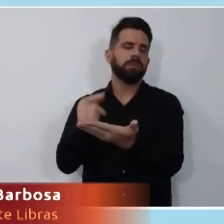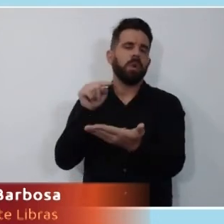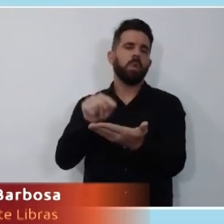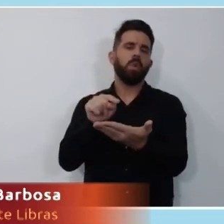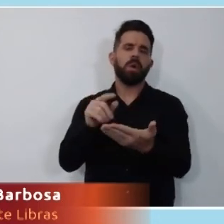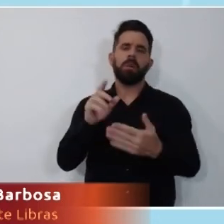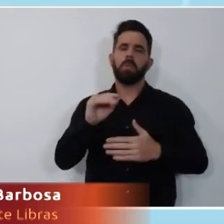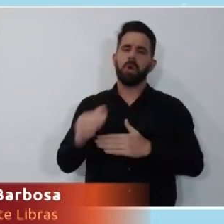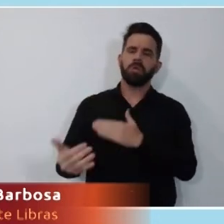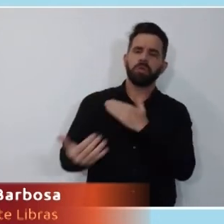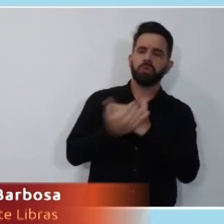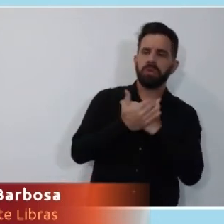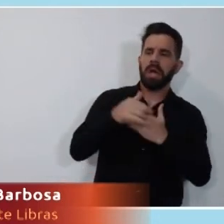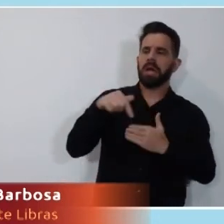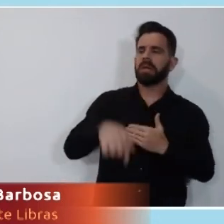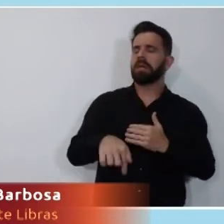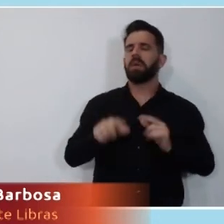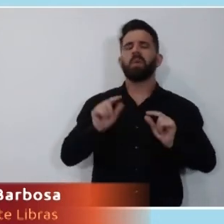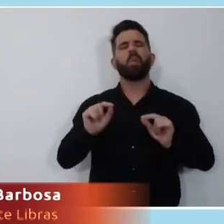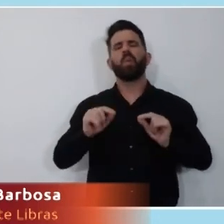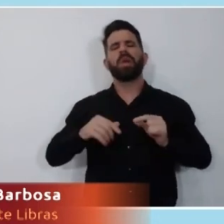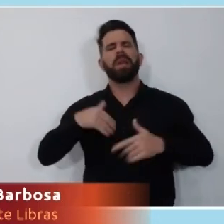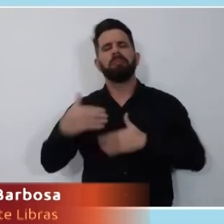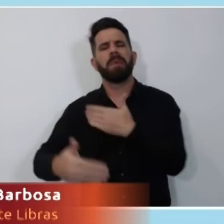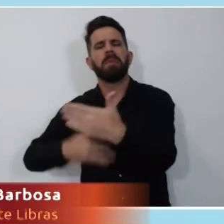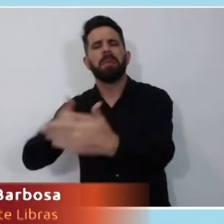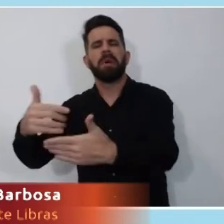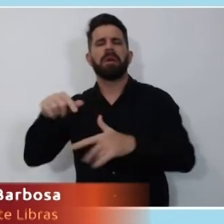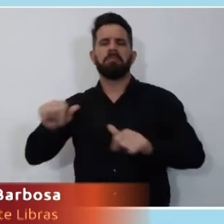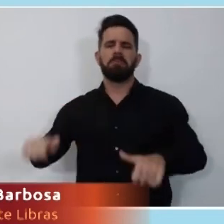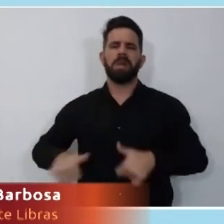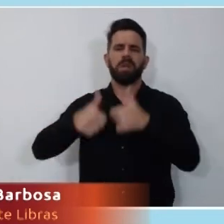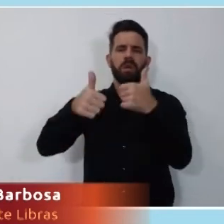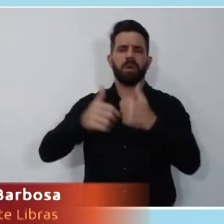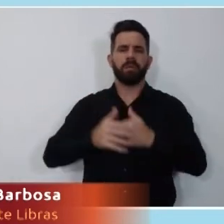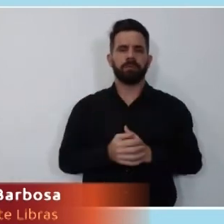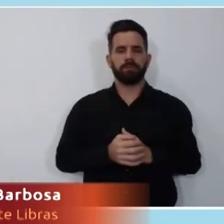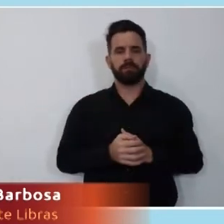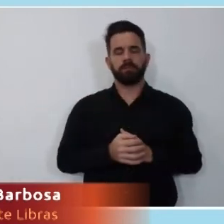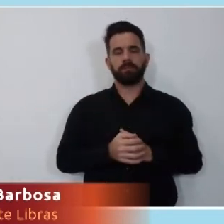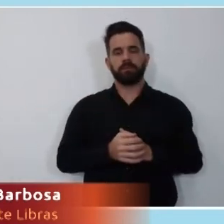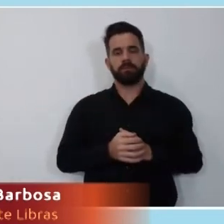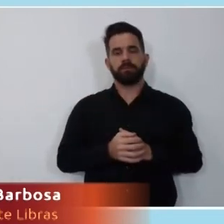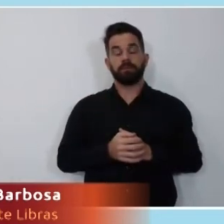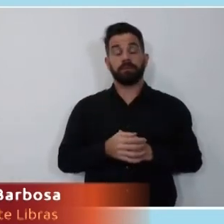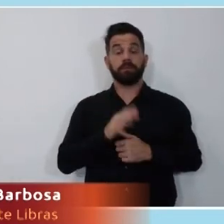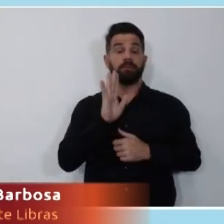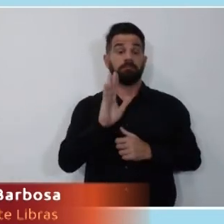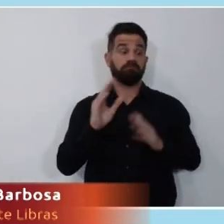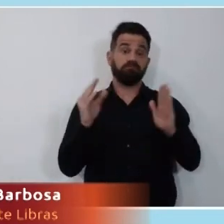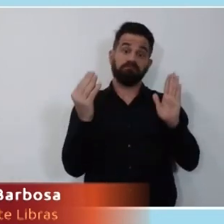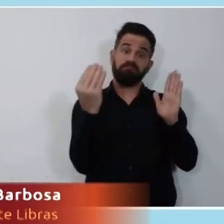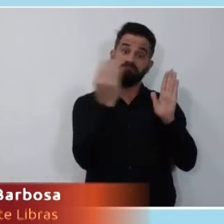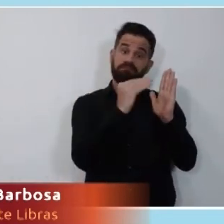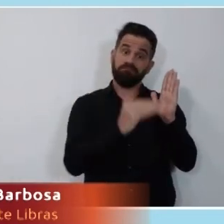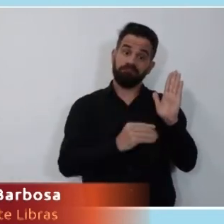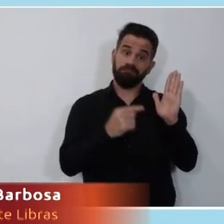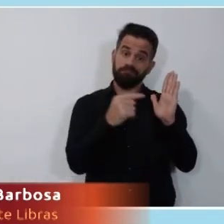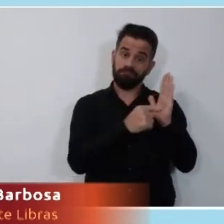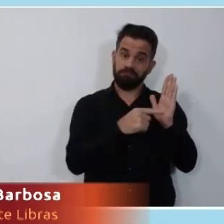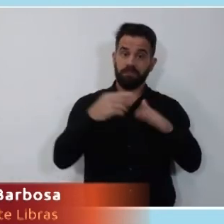elas devem aumentar com a proposição desse plano. Na verdade, o plano de mobilidade é uma obrigação do